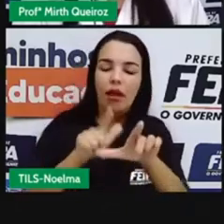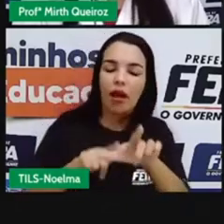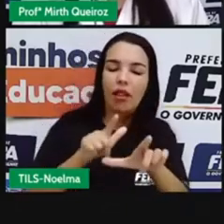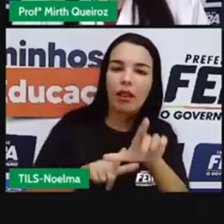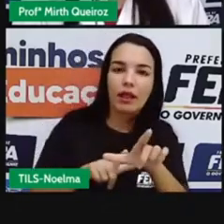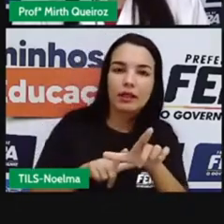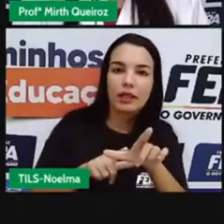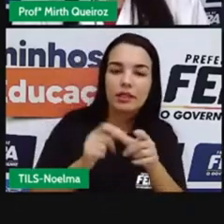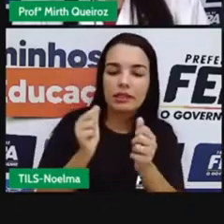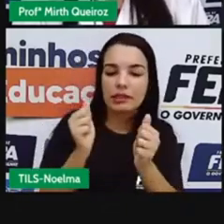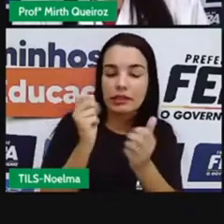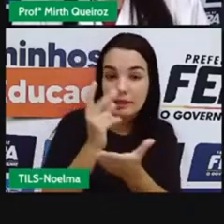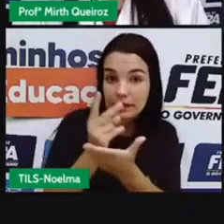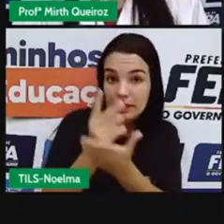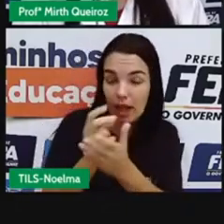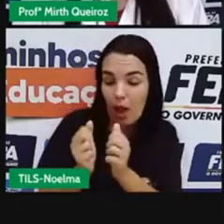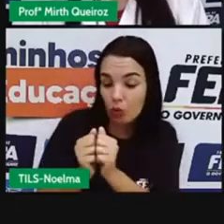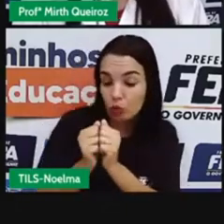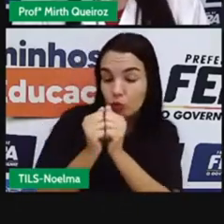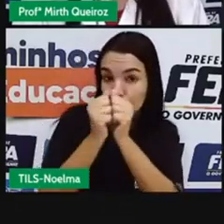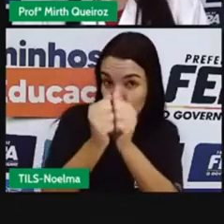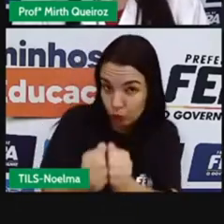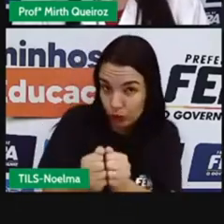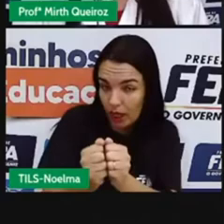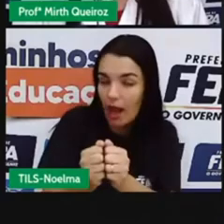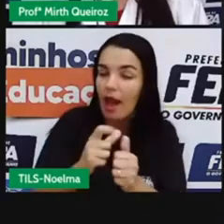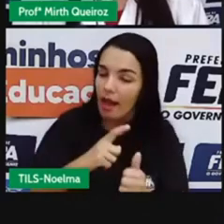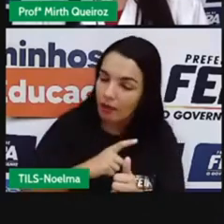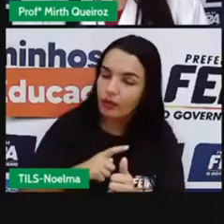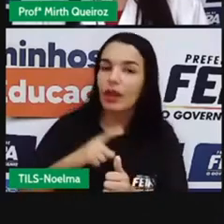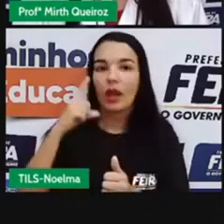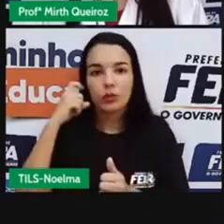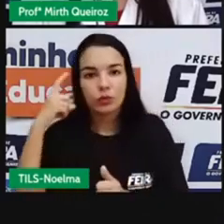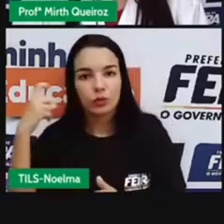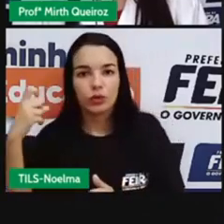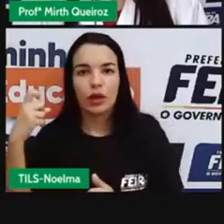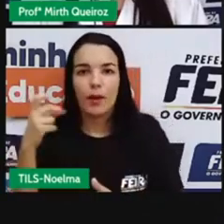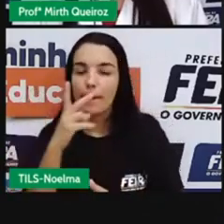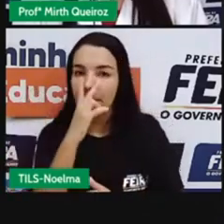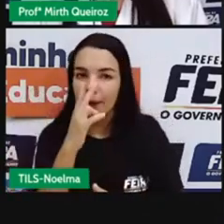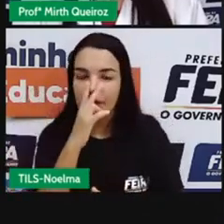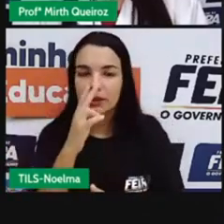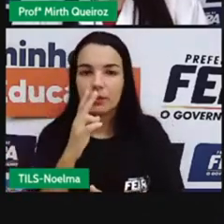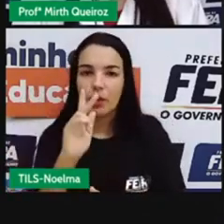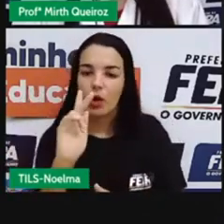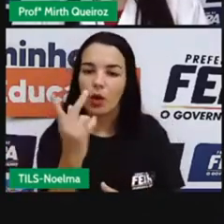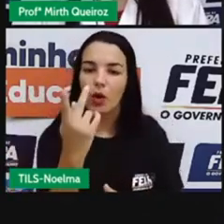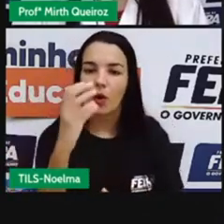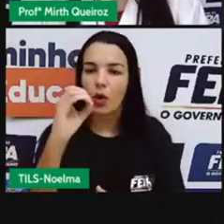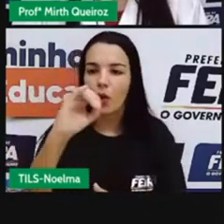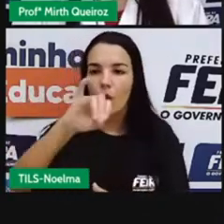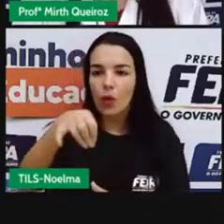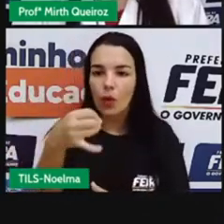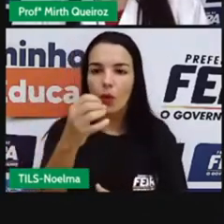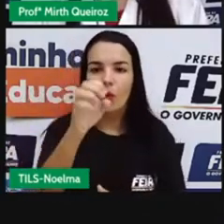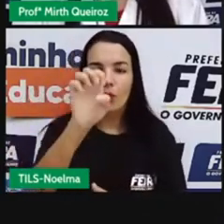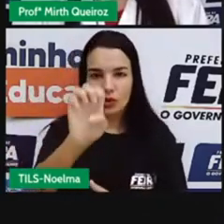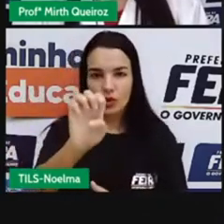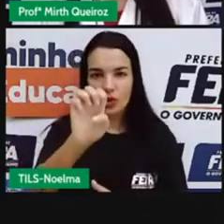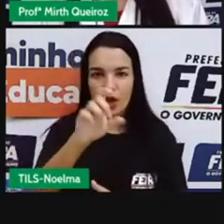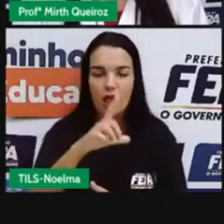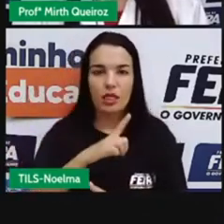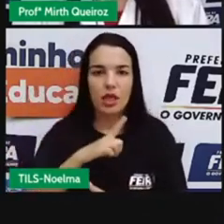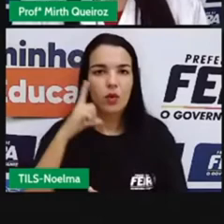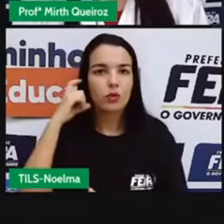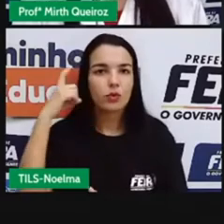que vem posterior à letra H é que vai aparecer o som, que é o caso de hoje, depois do H, é a letra